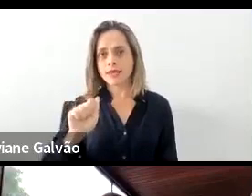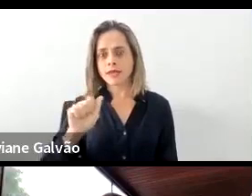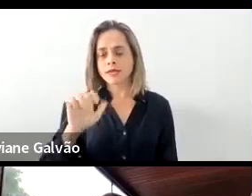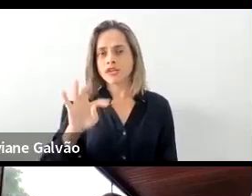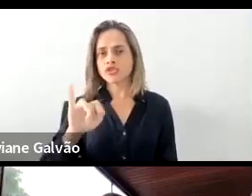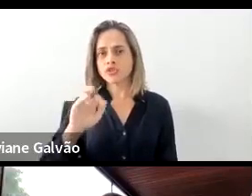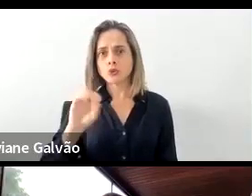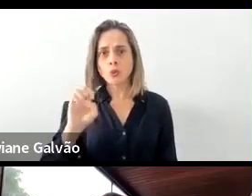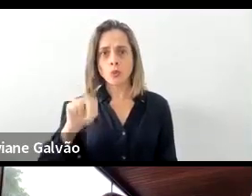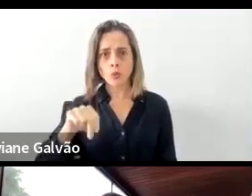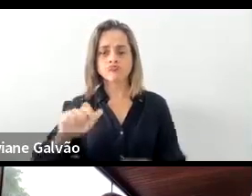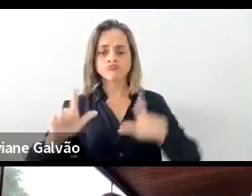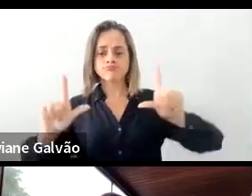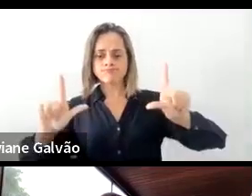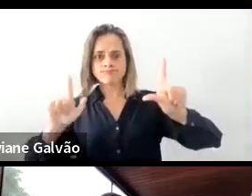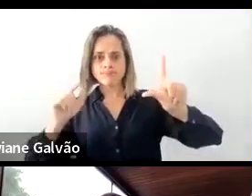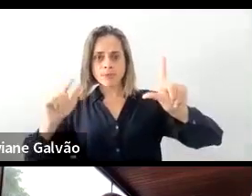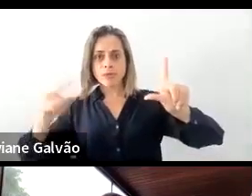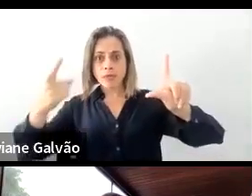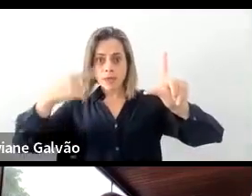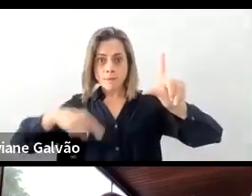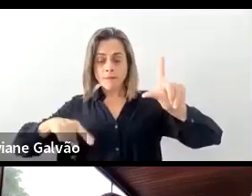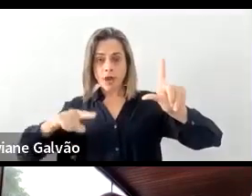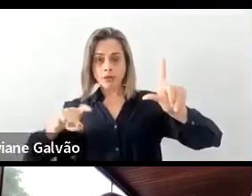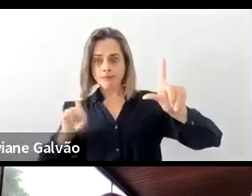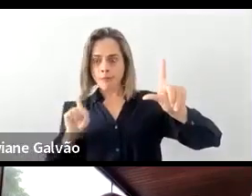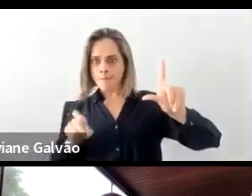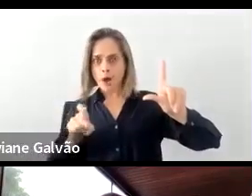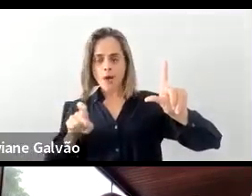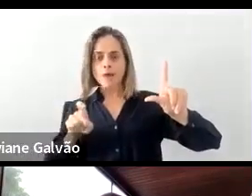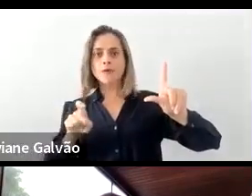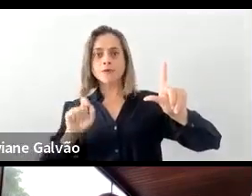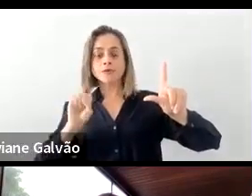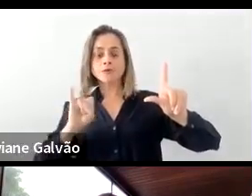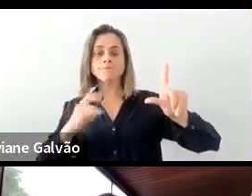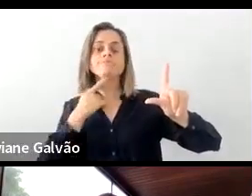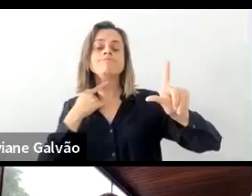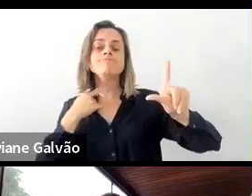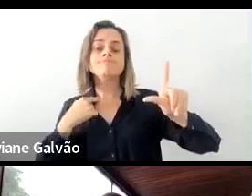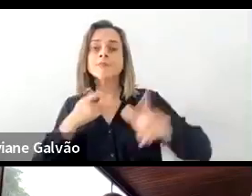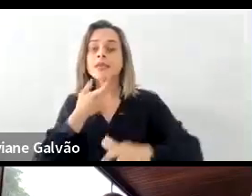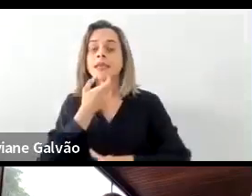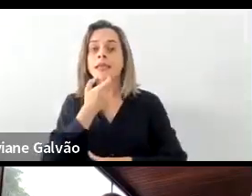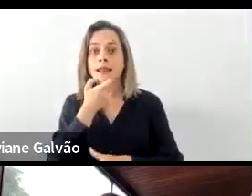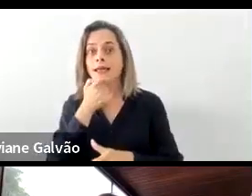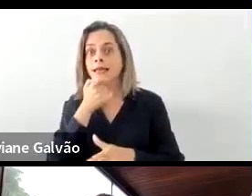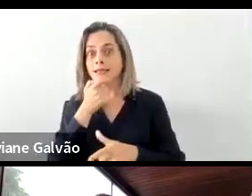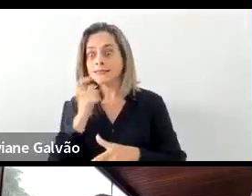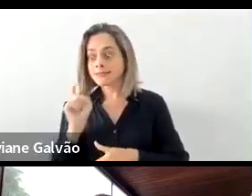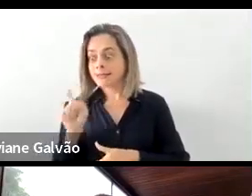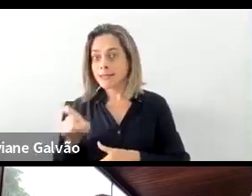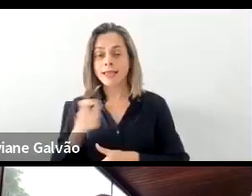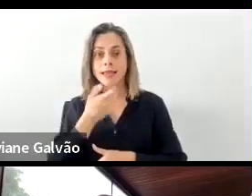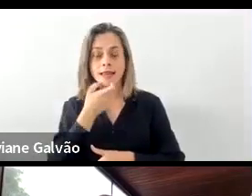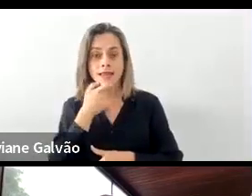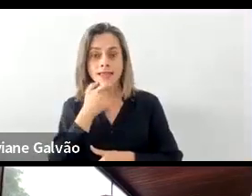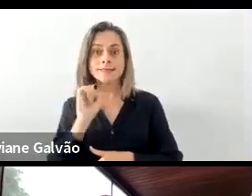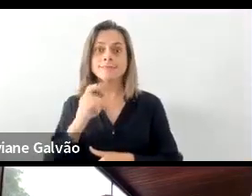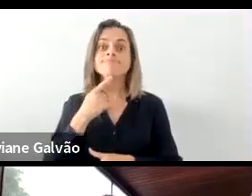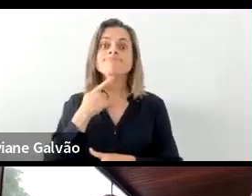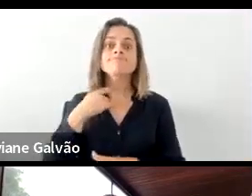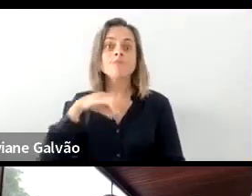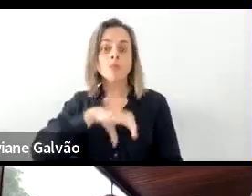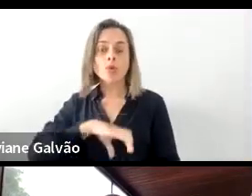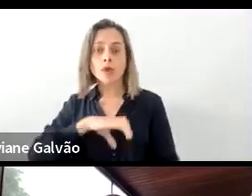de intérprete para o inglês, vai lá para o inglês na interpretação, tá, gente? Então, é isso. A